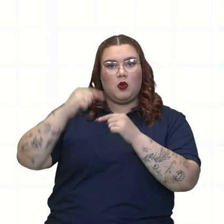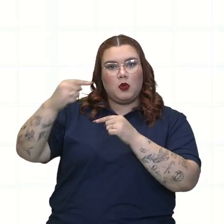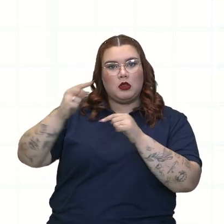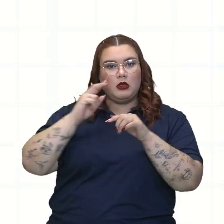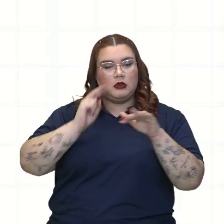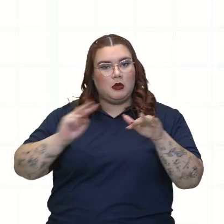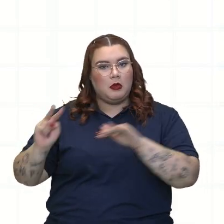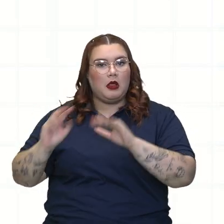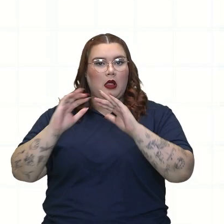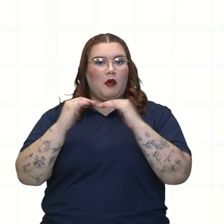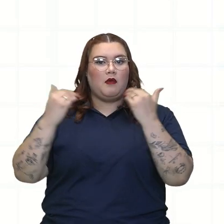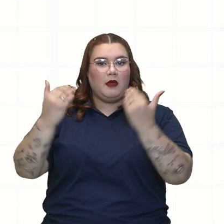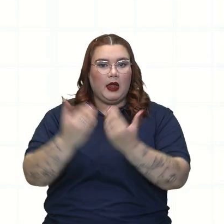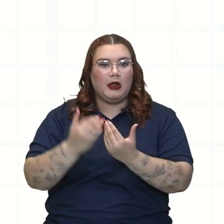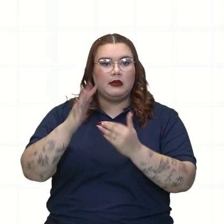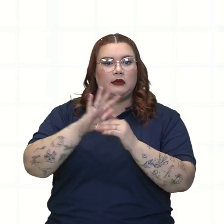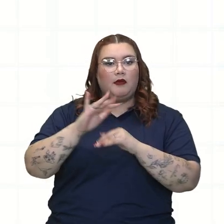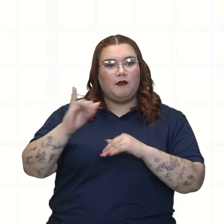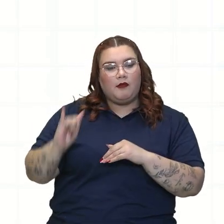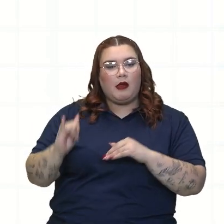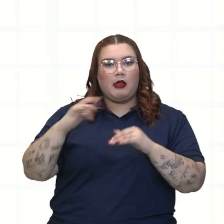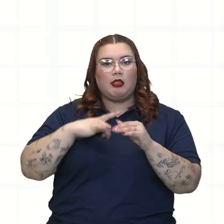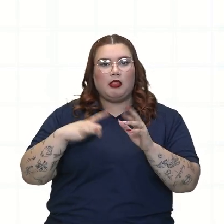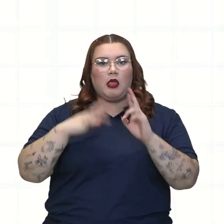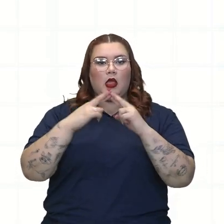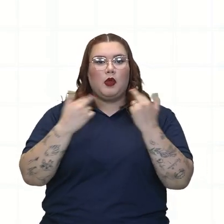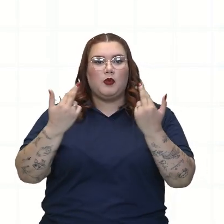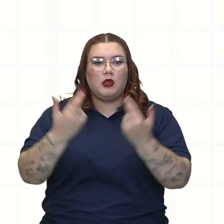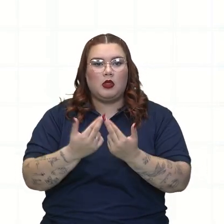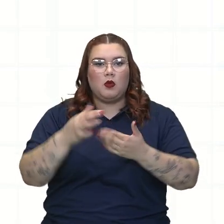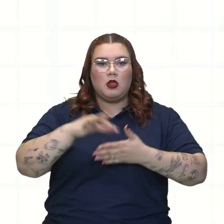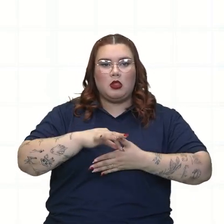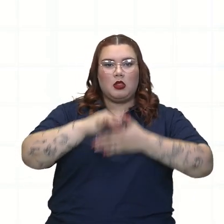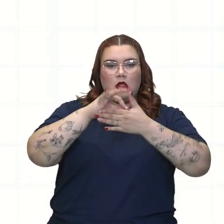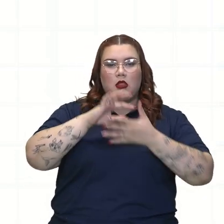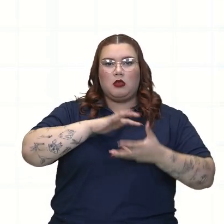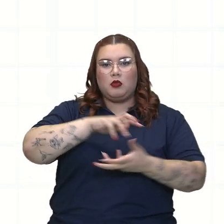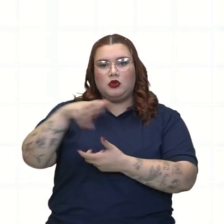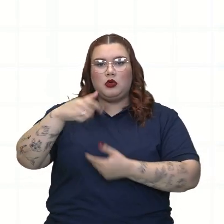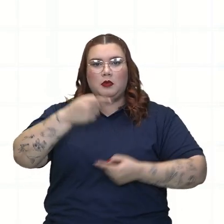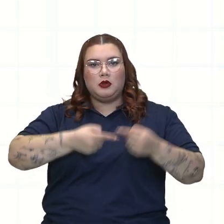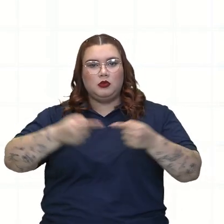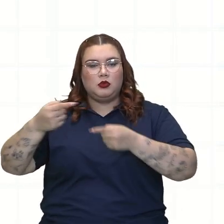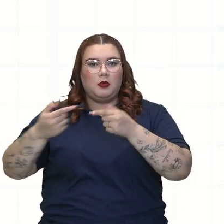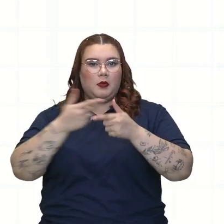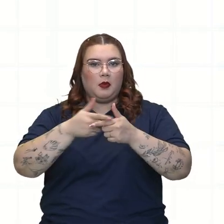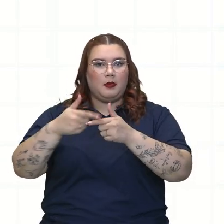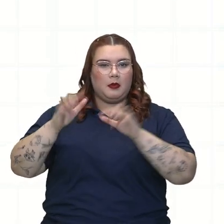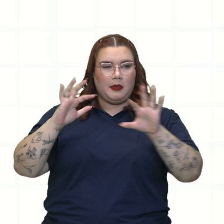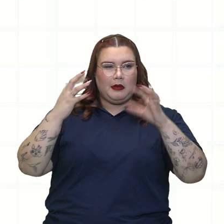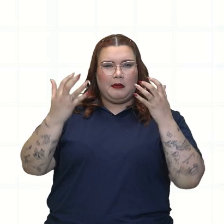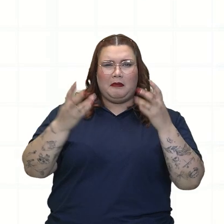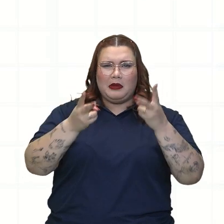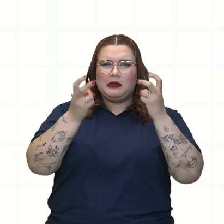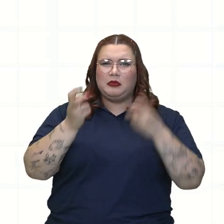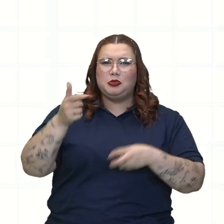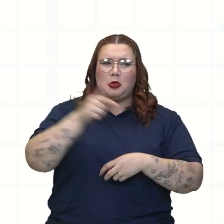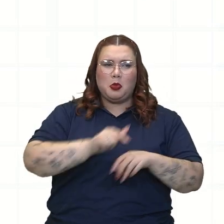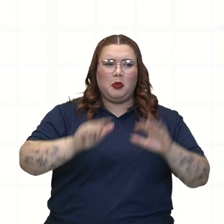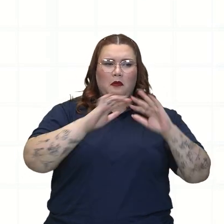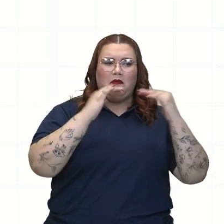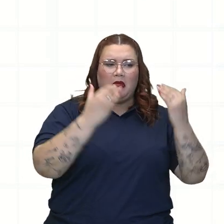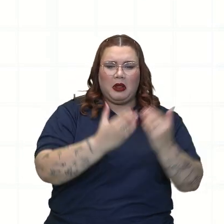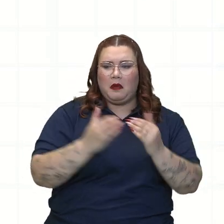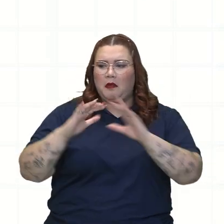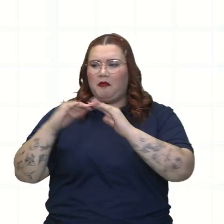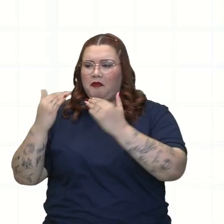ficaria extremamente cansativo, não é? E sem necessidade de repetição em um espaço de texto tão curto. Então, o que foi que